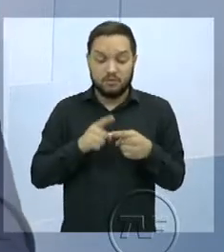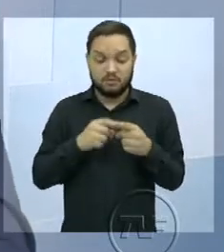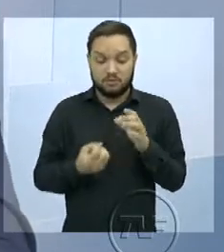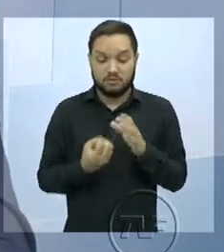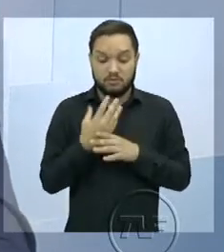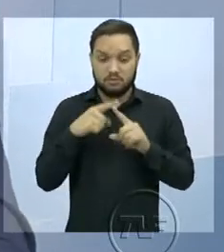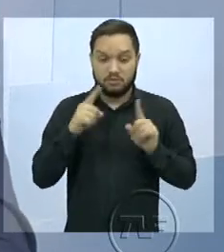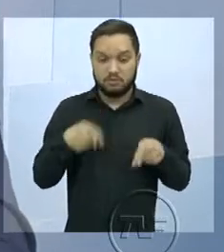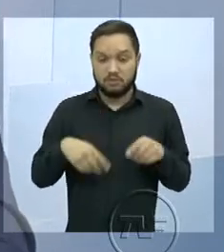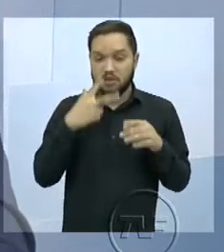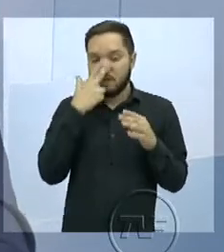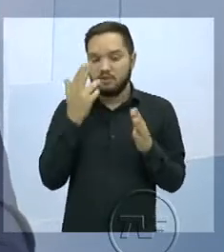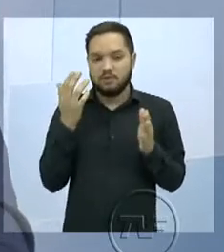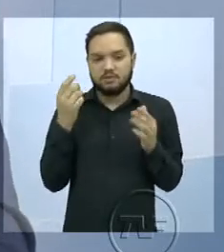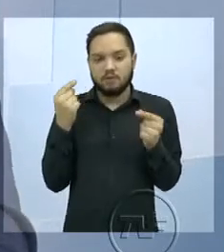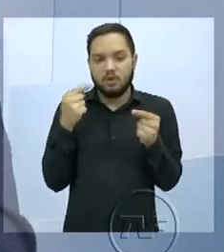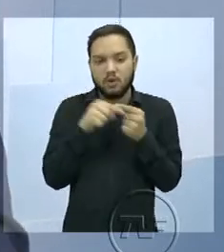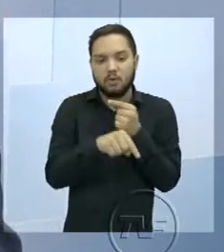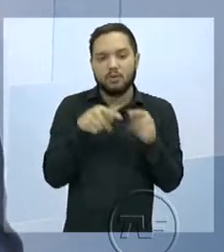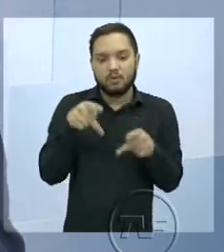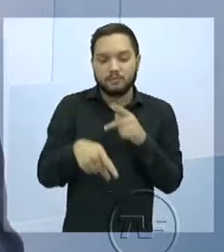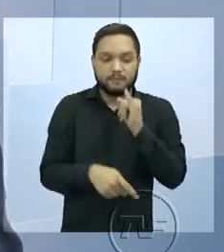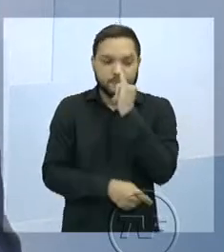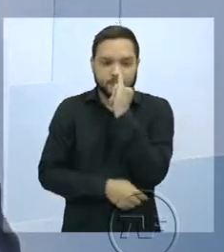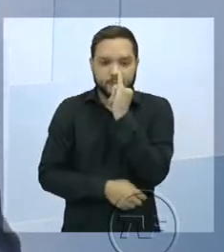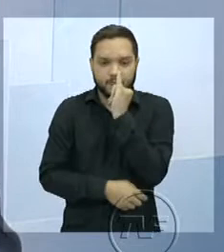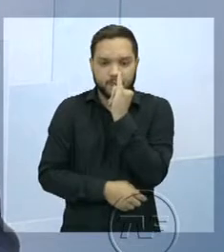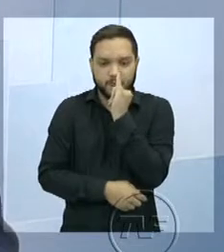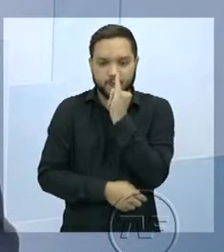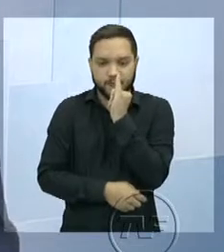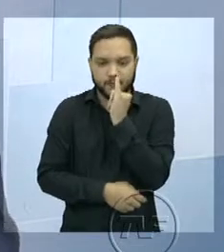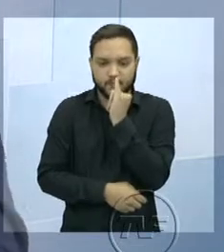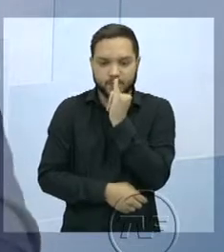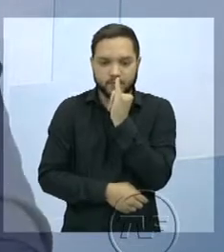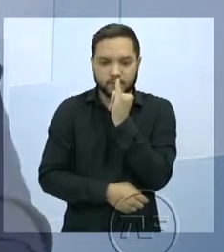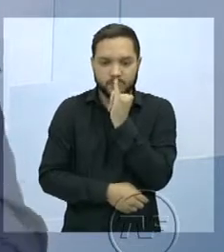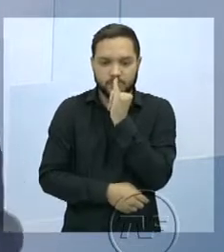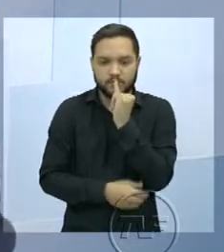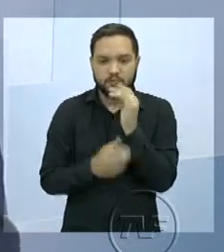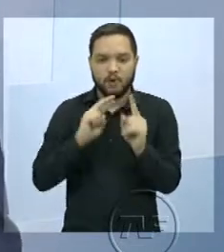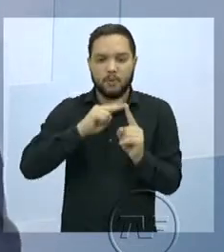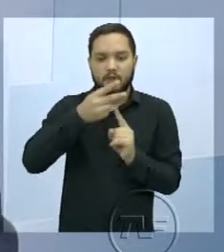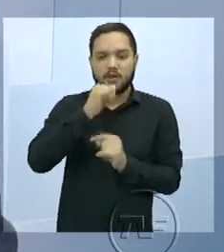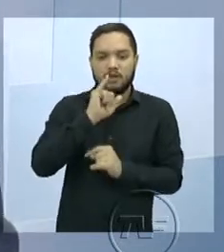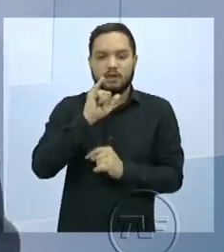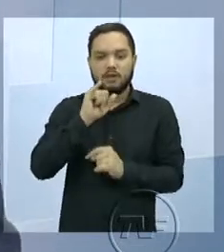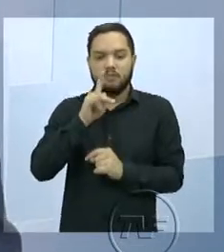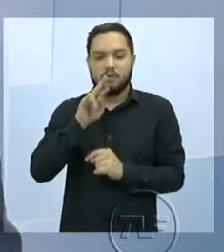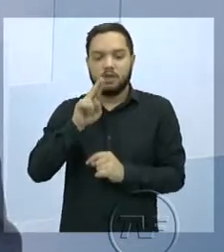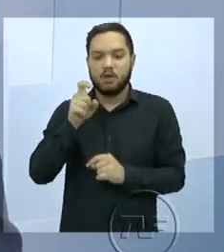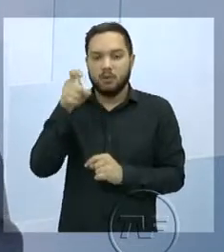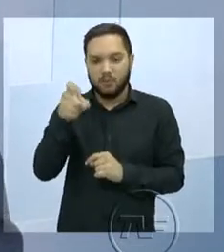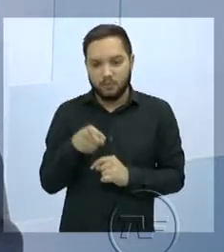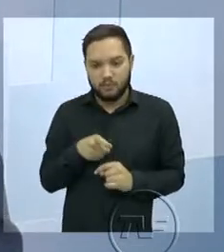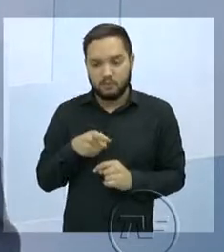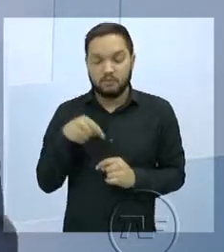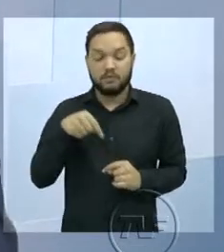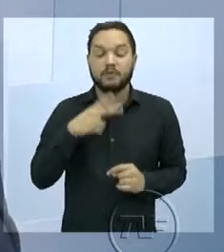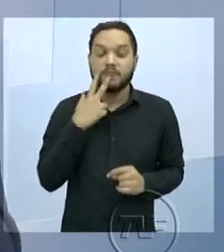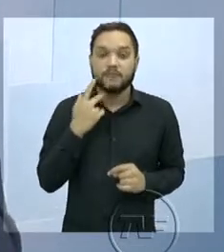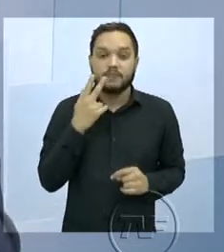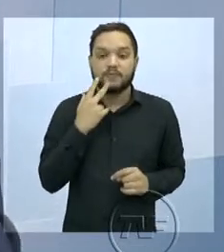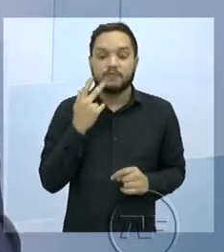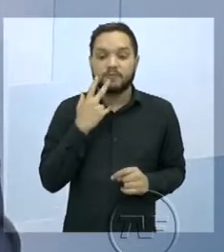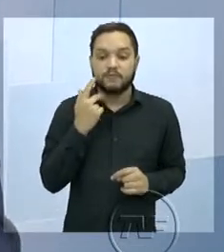ela fere os interesses do povo, né? Por exemplo, quando você pensou aqui, aumento do IPTU, vamos supor, em Fortaleza,